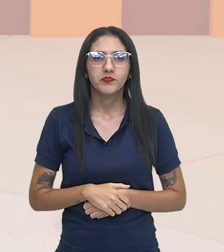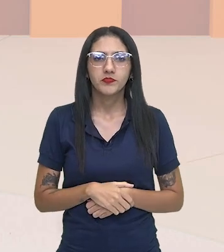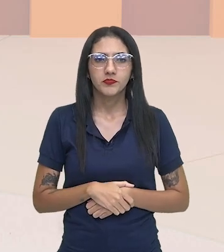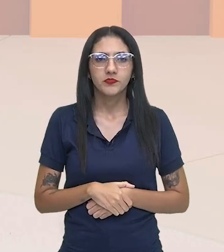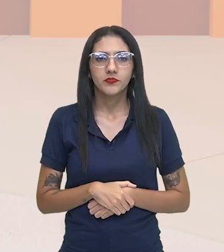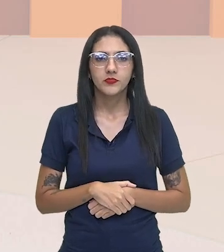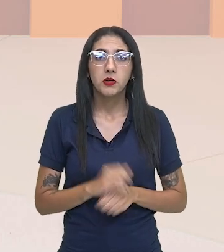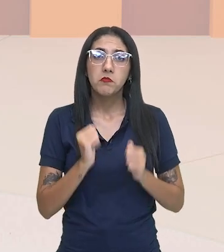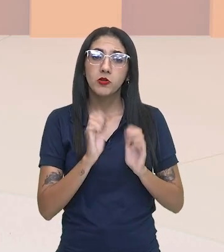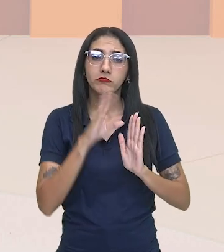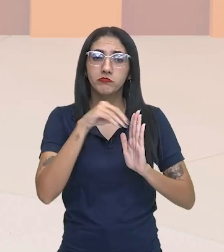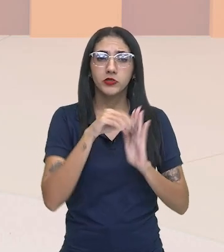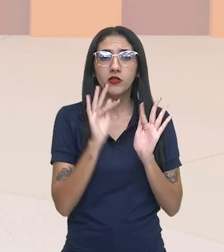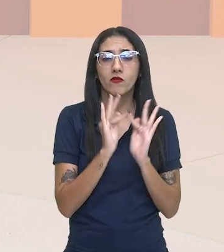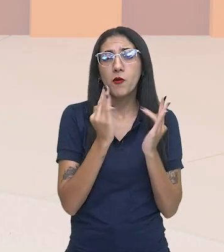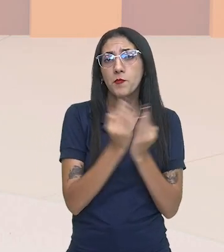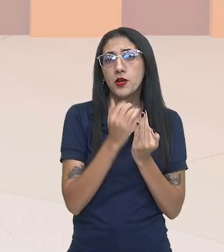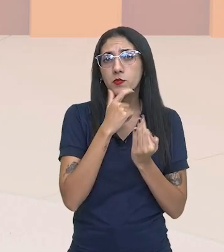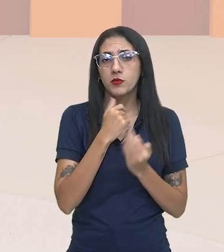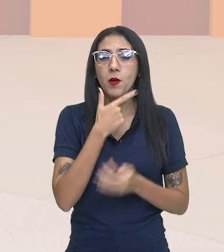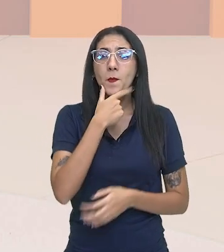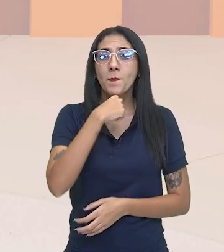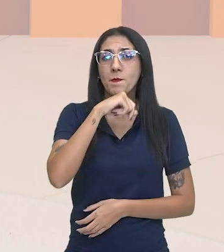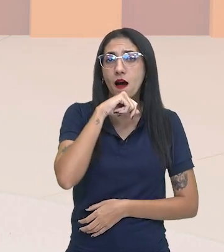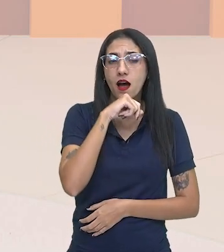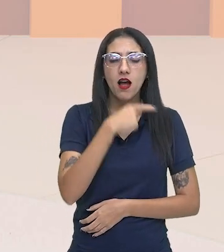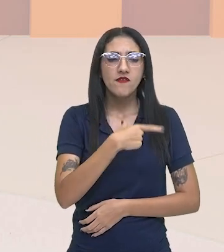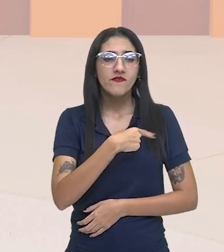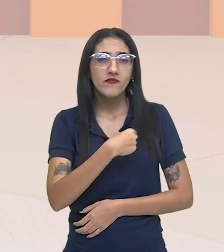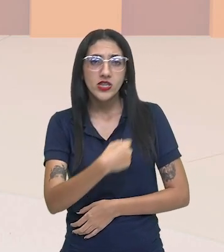nas relações familiares, entre pais e filhos e pais,